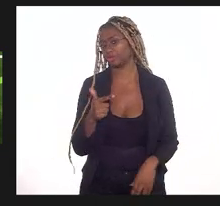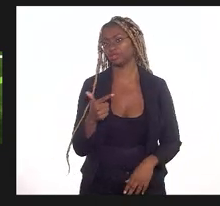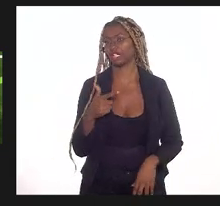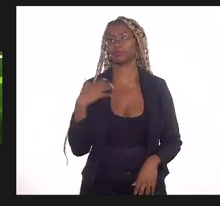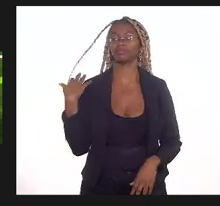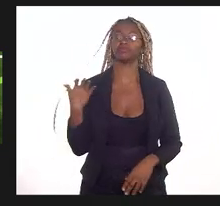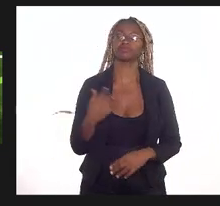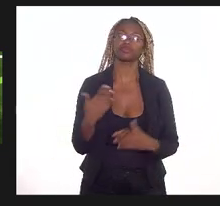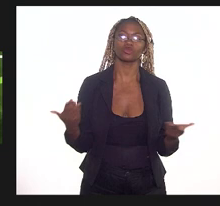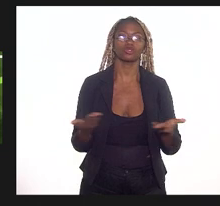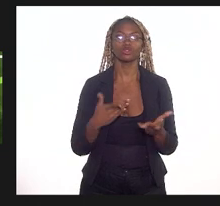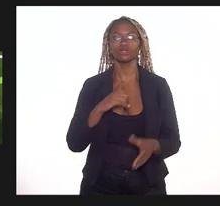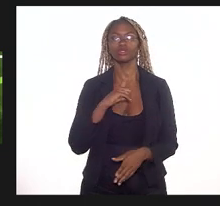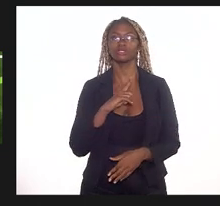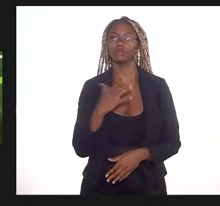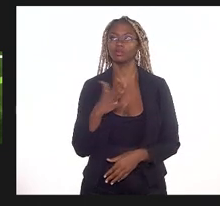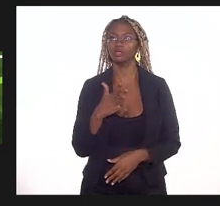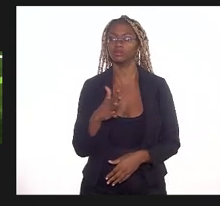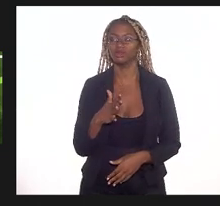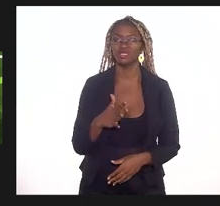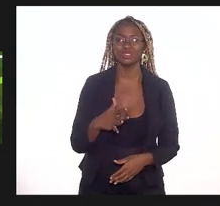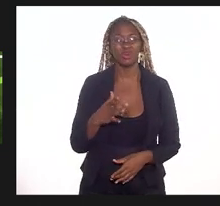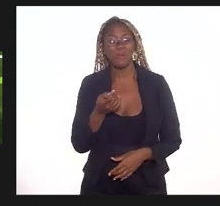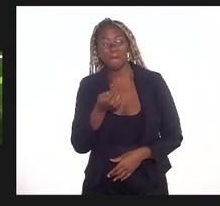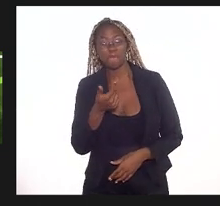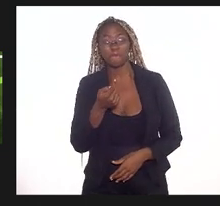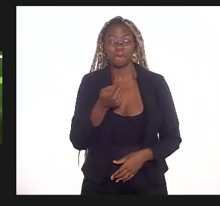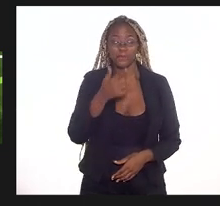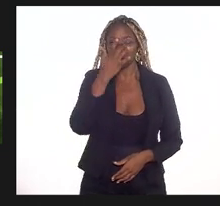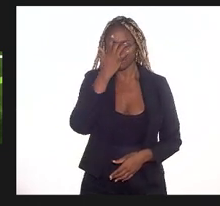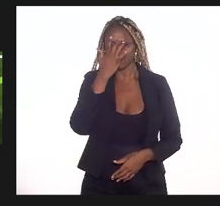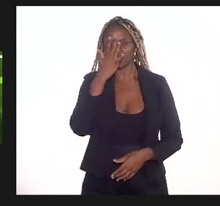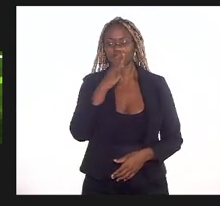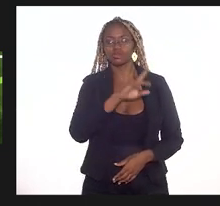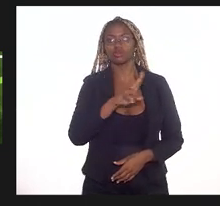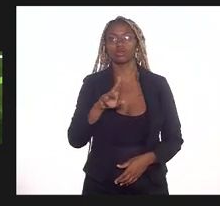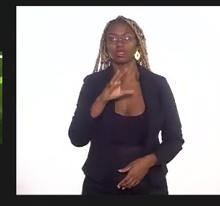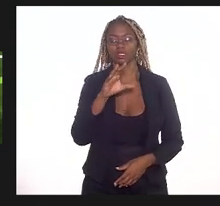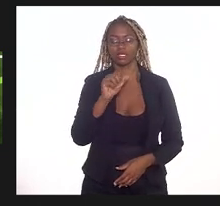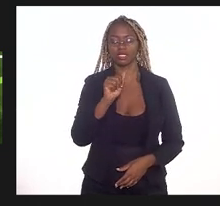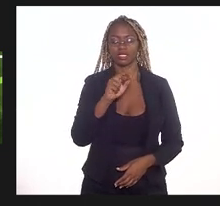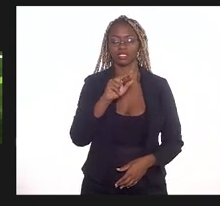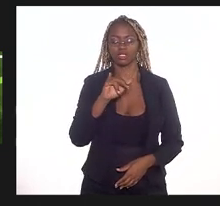só tem praticamente, com alguma facilidade, o cariótipo, que